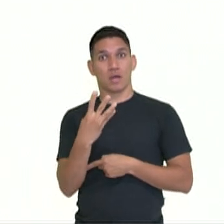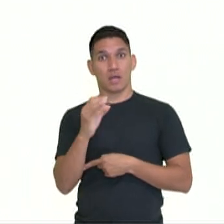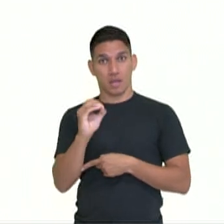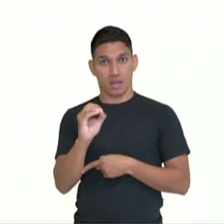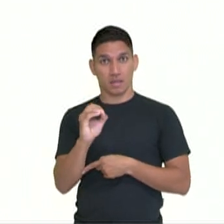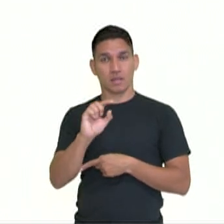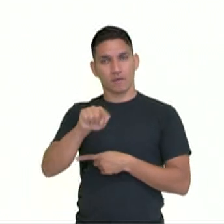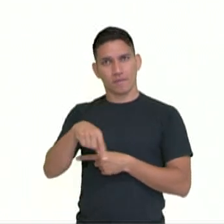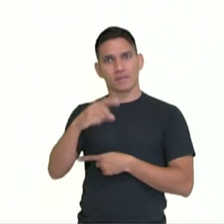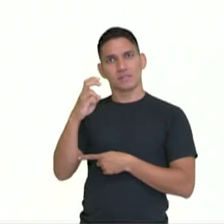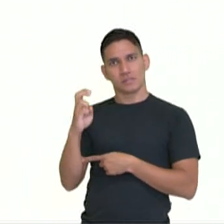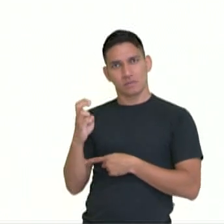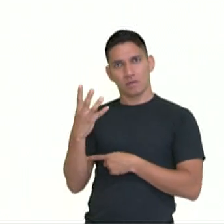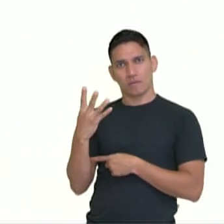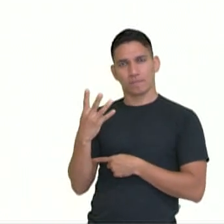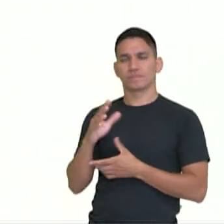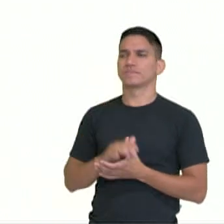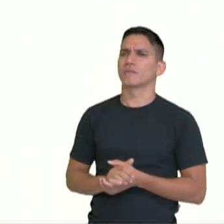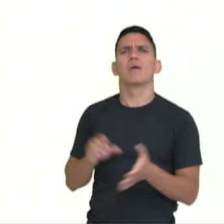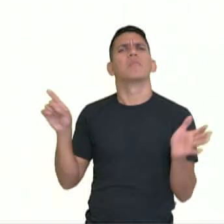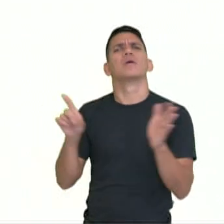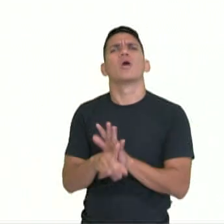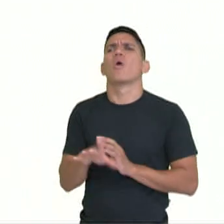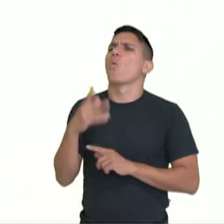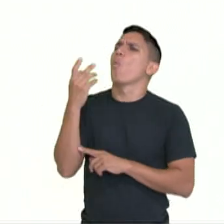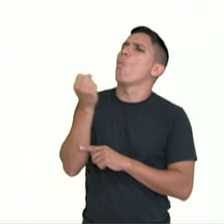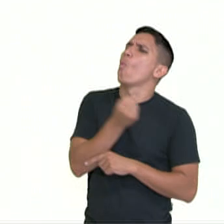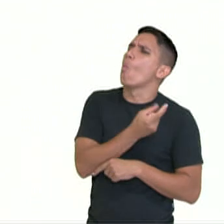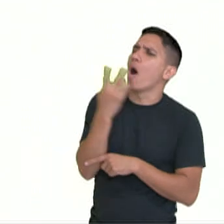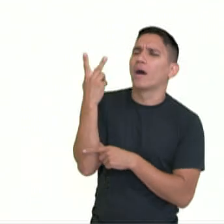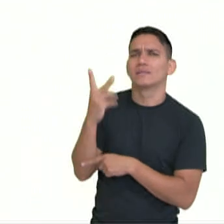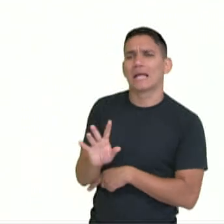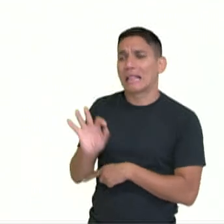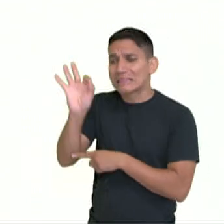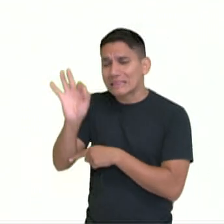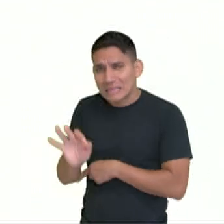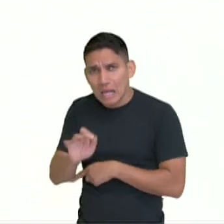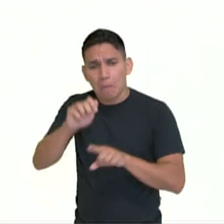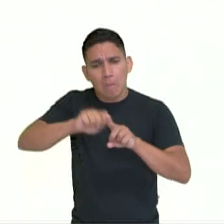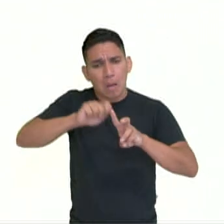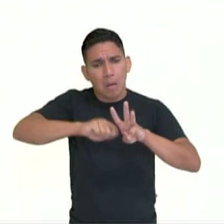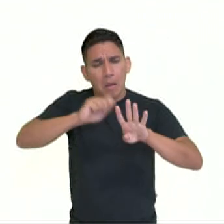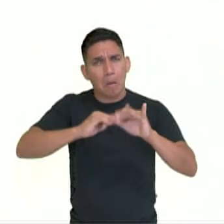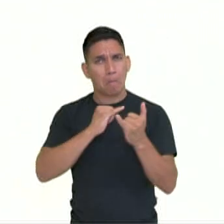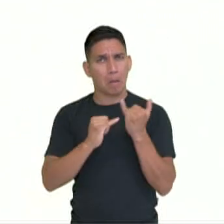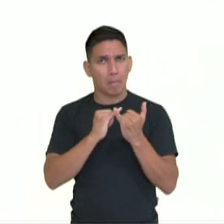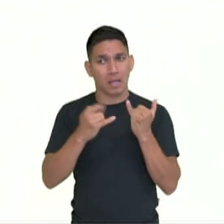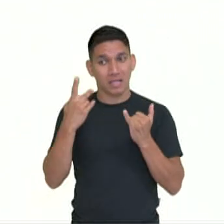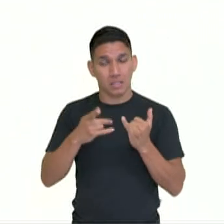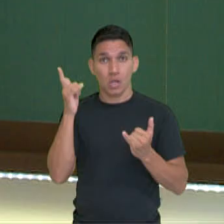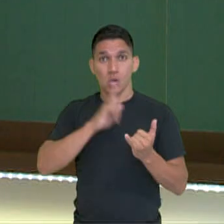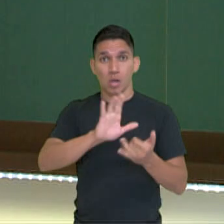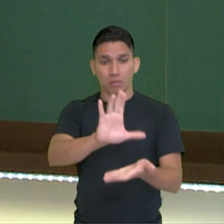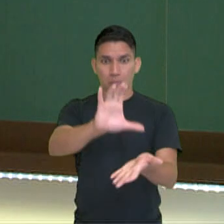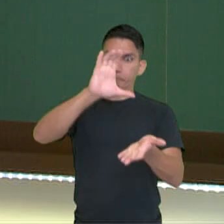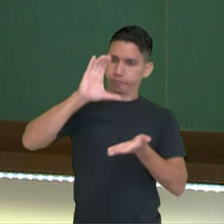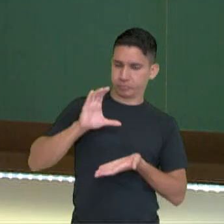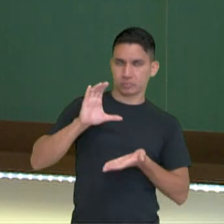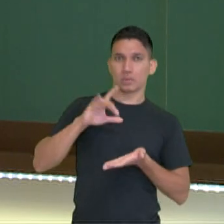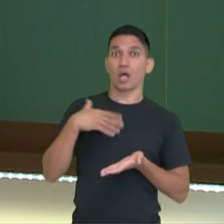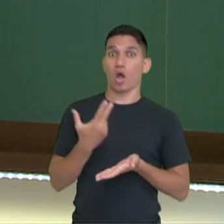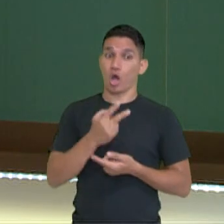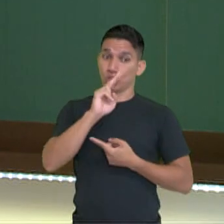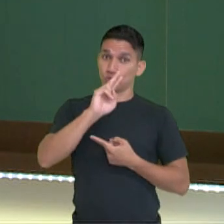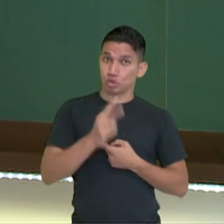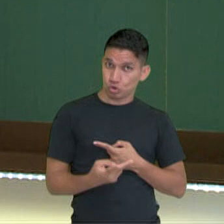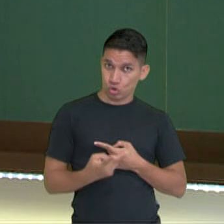3.240,54. Qual foi a taxa média mensal que este fundo de investimento proporcionou? Então, de